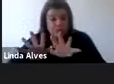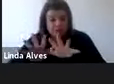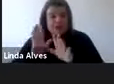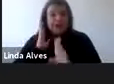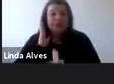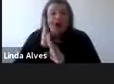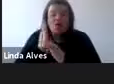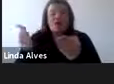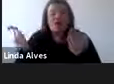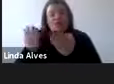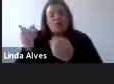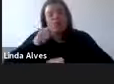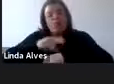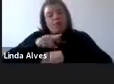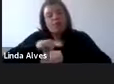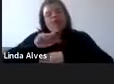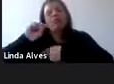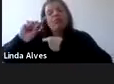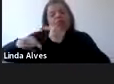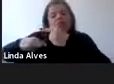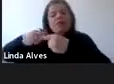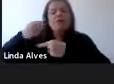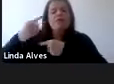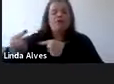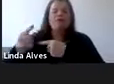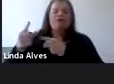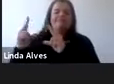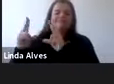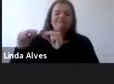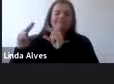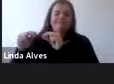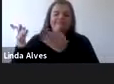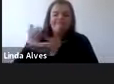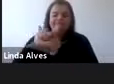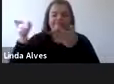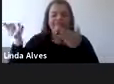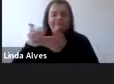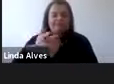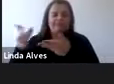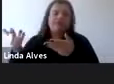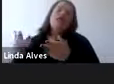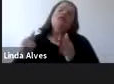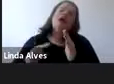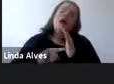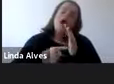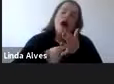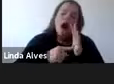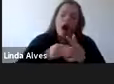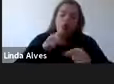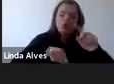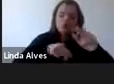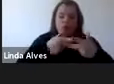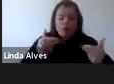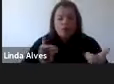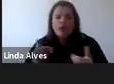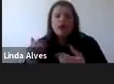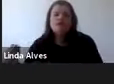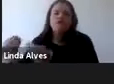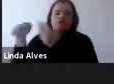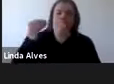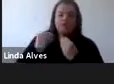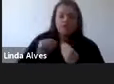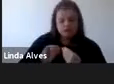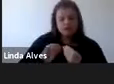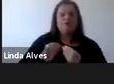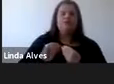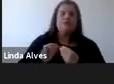esse acordo e depois a gente buscar fazer aí também junto a todo o setor de autopeças, os fornecedores, os prestadores de serviço,